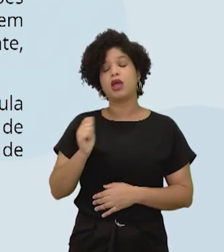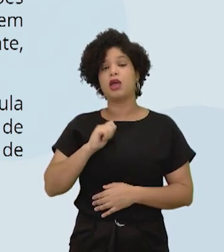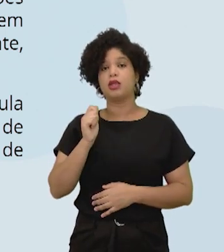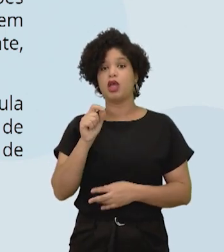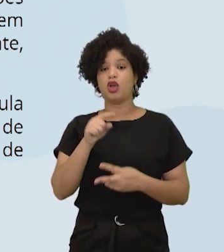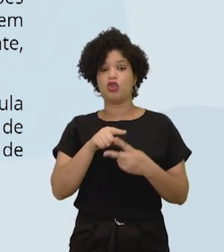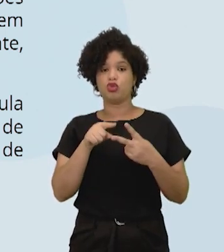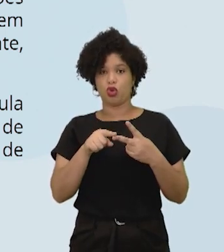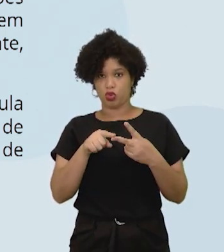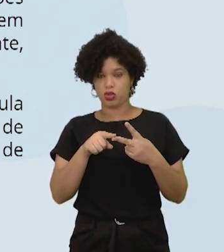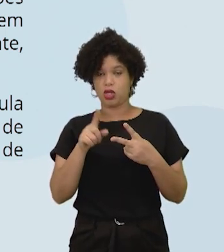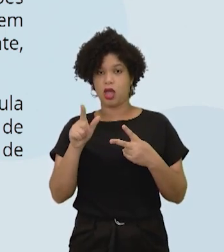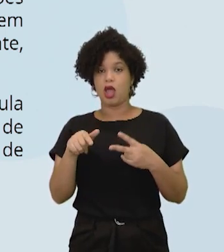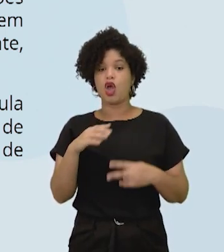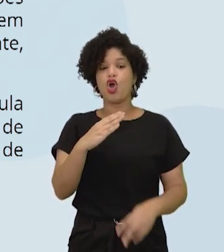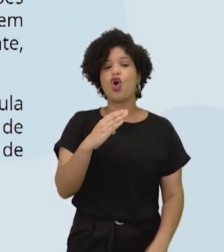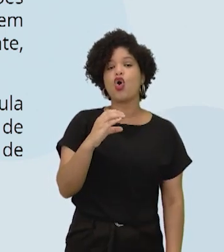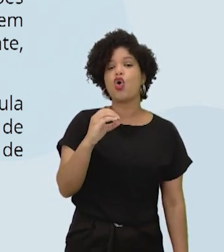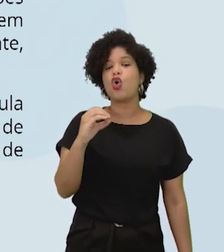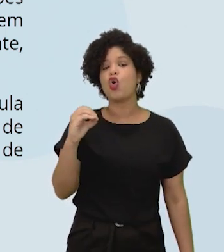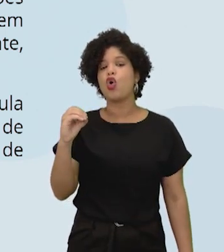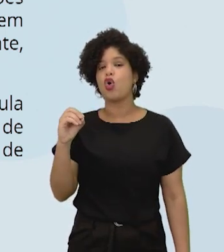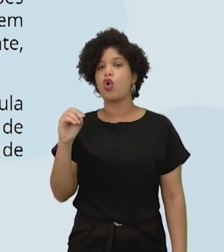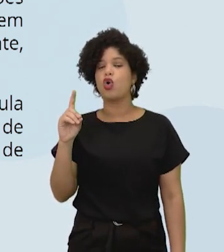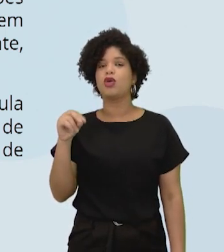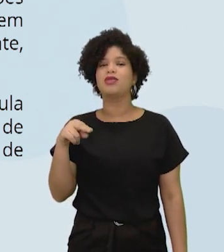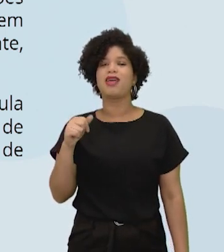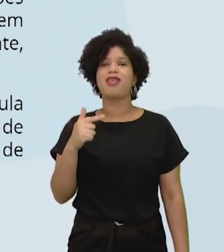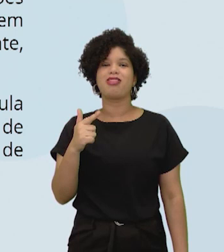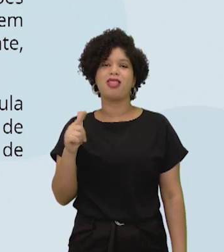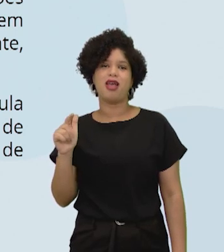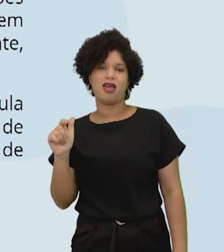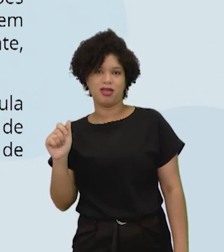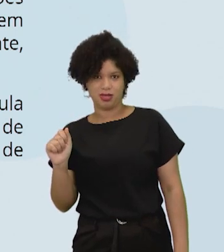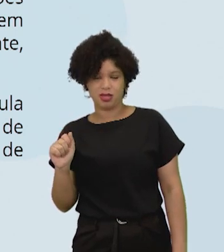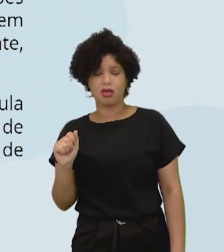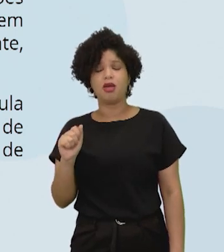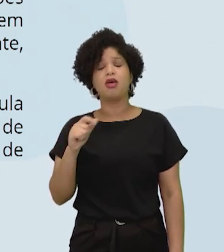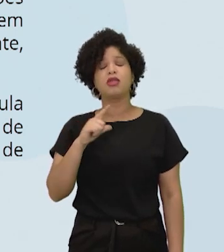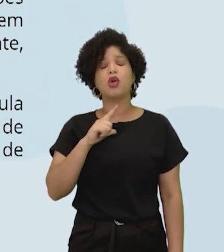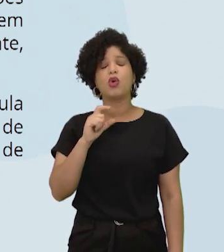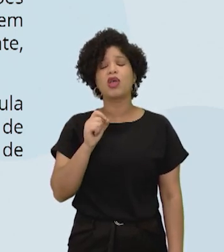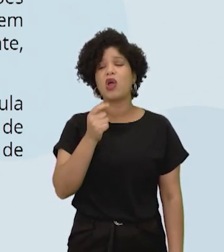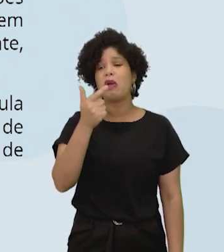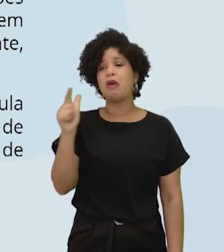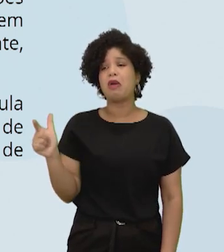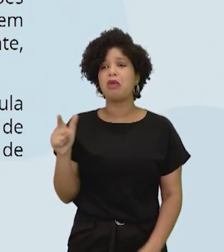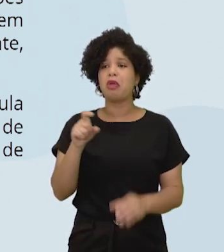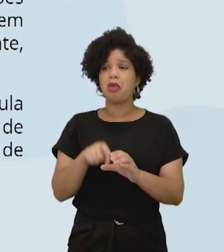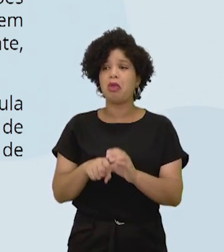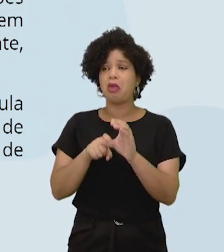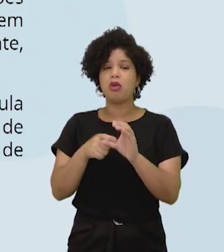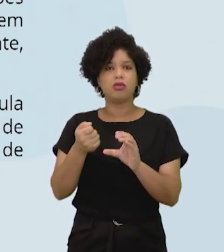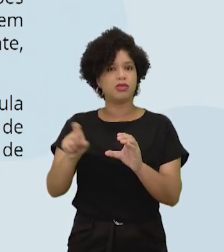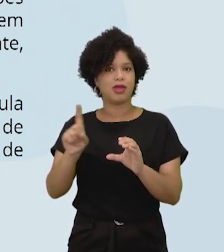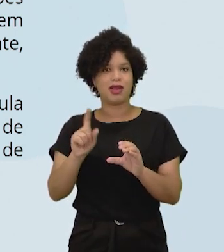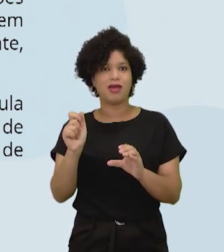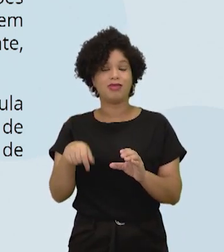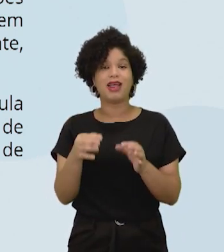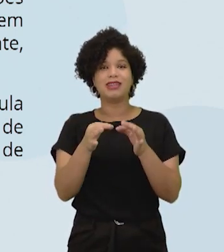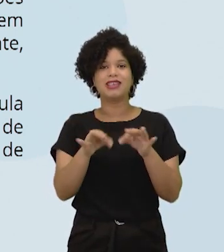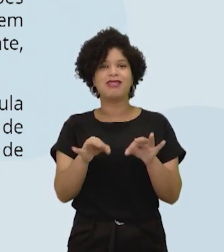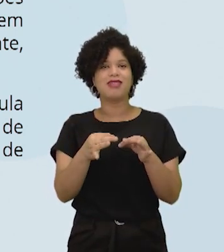chamadas de coordenadas porque elas são independentes, ou seja, elas não dependem uma da outra para fazer sentido, sintaticamente